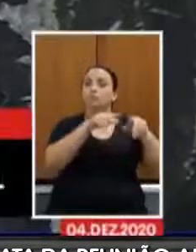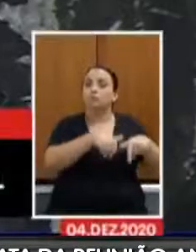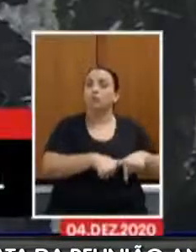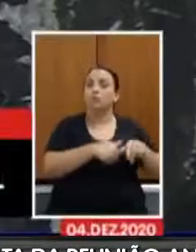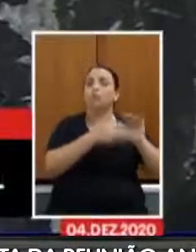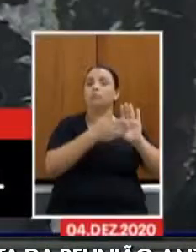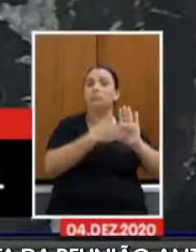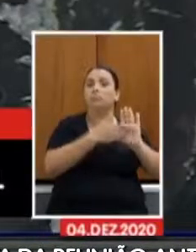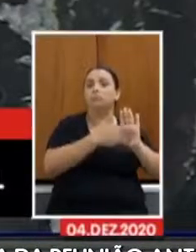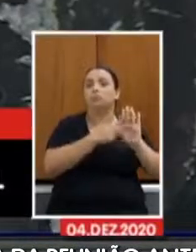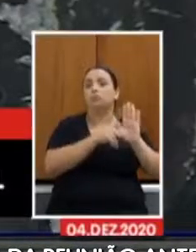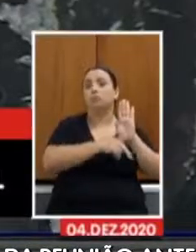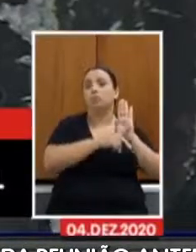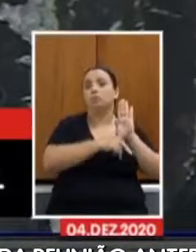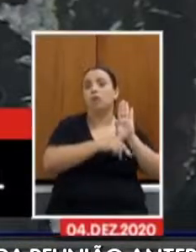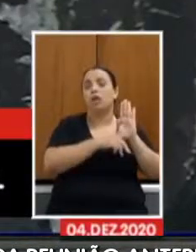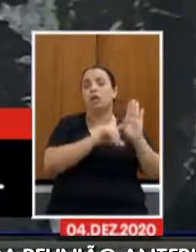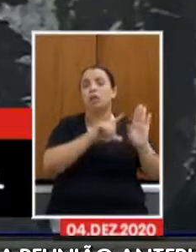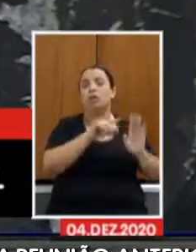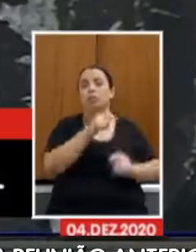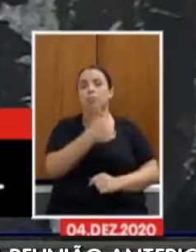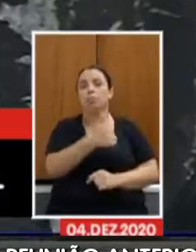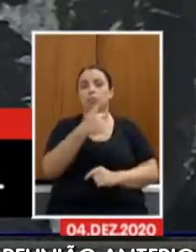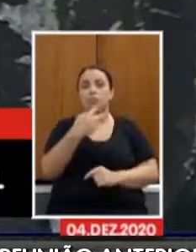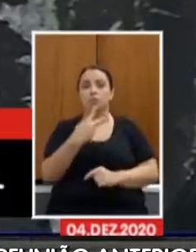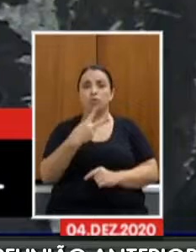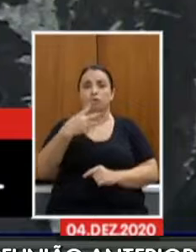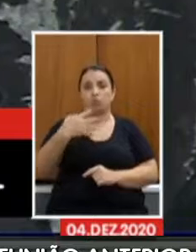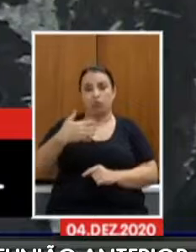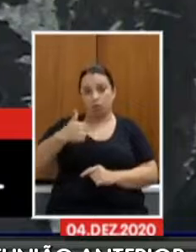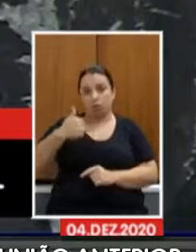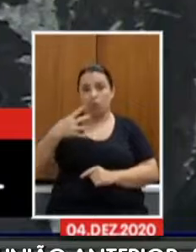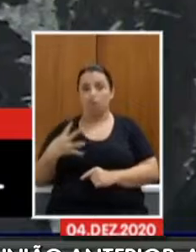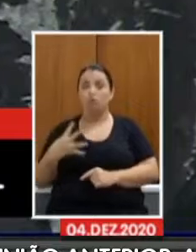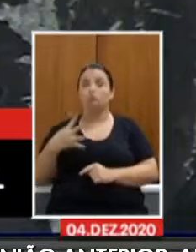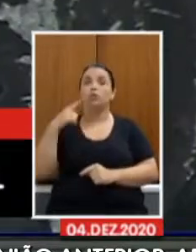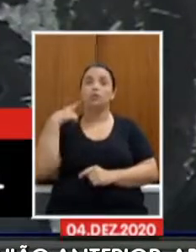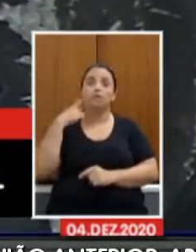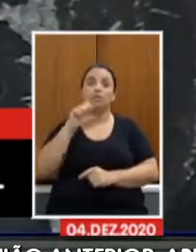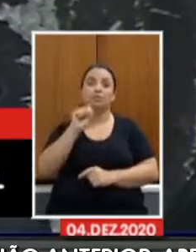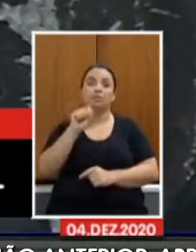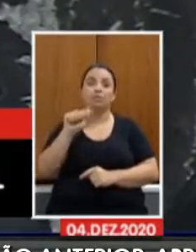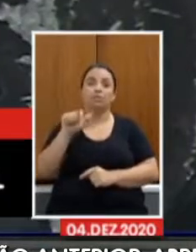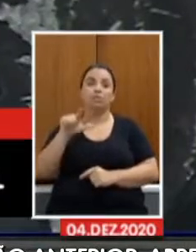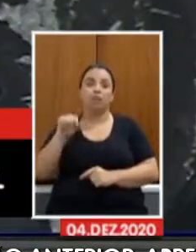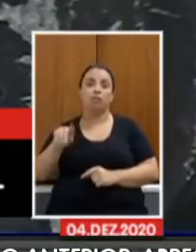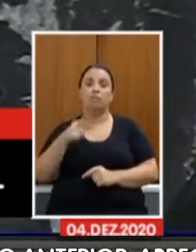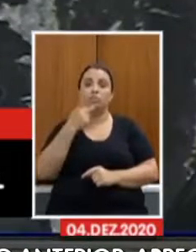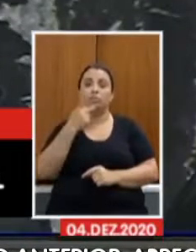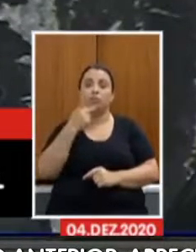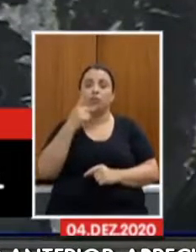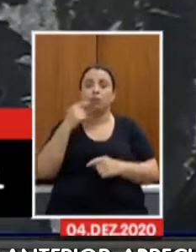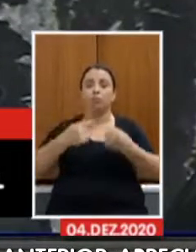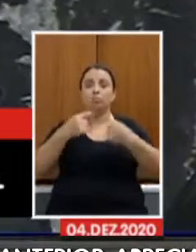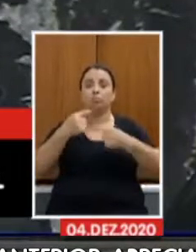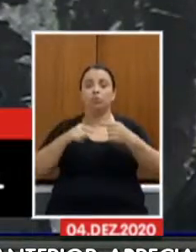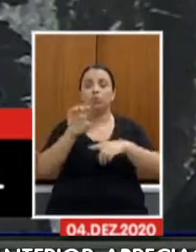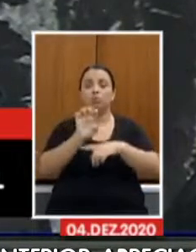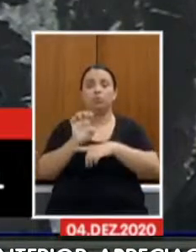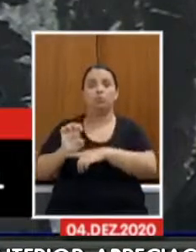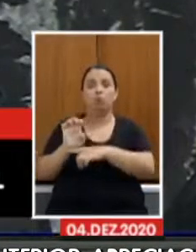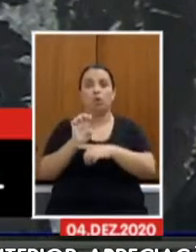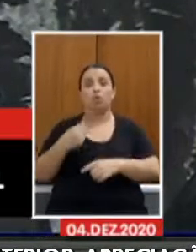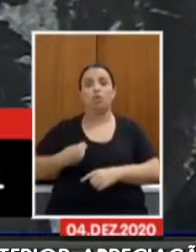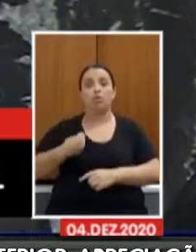projeto de lei número 1214 de 2019 do deputado Charles Santos, que dispõe sobre a política estadual de valorização da vida